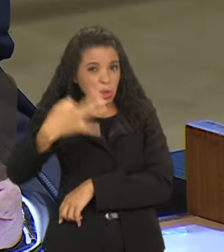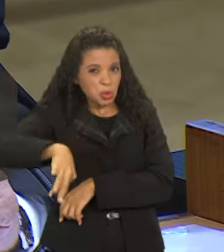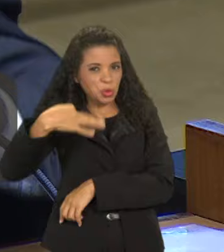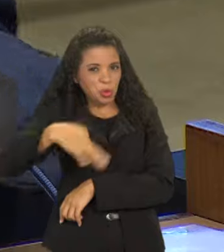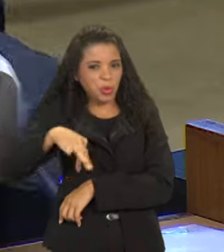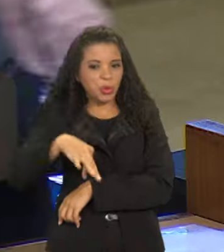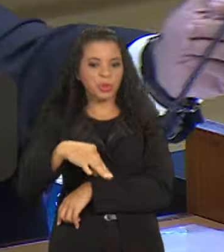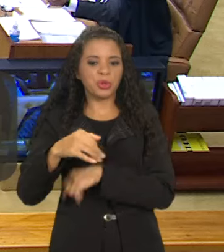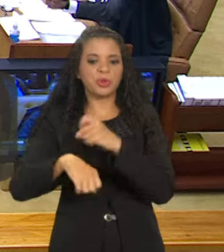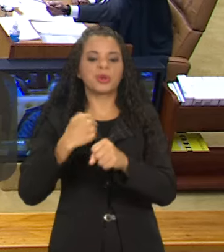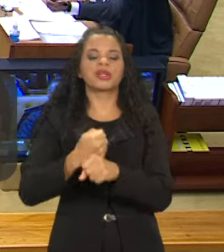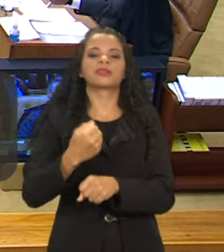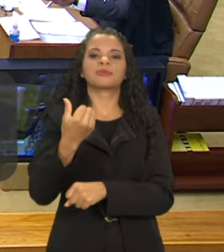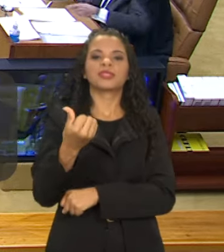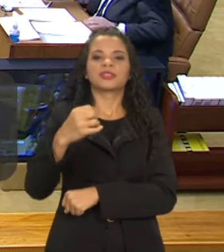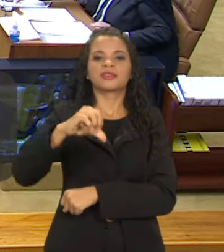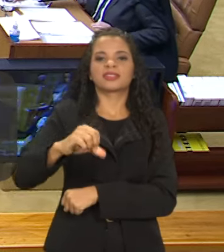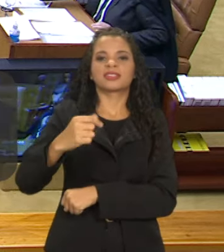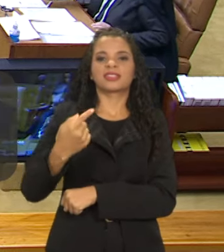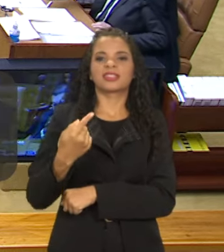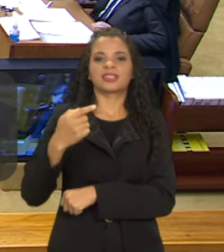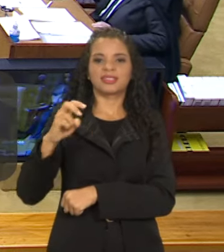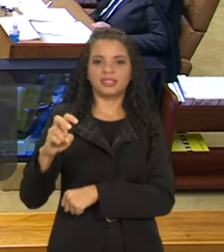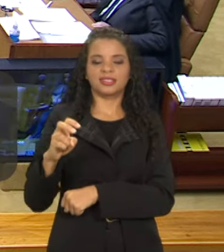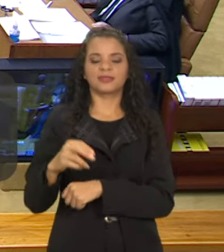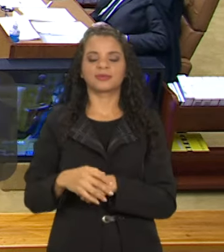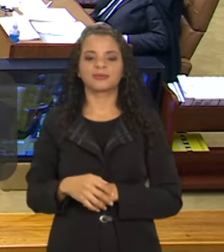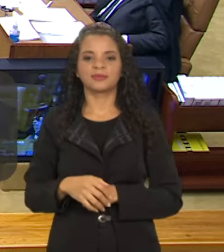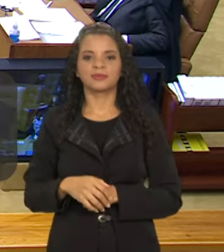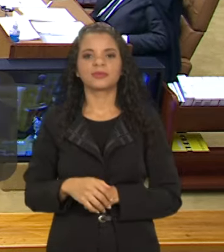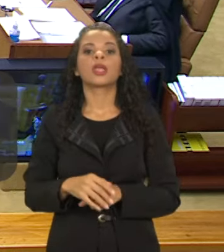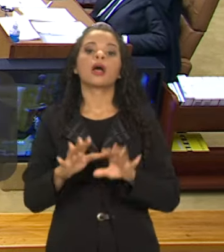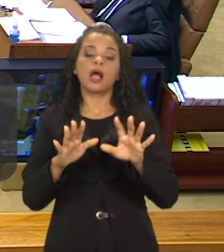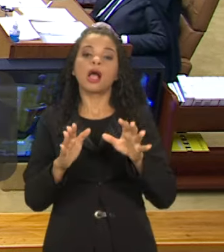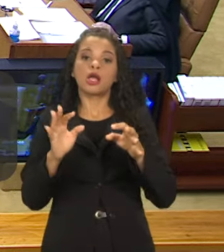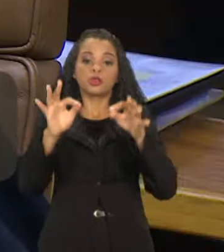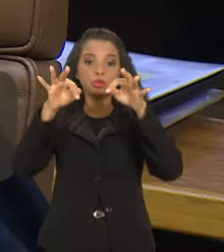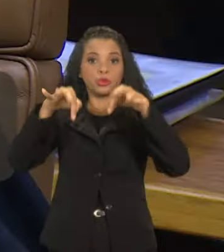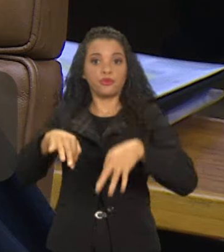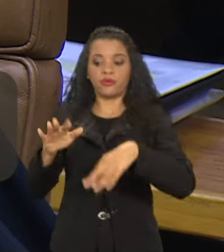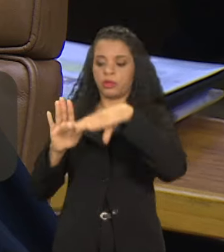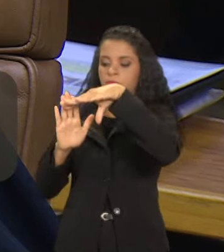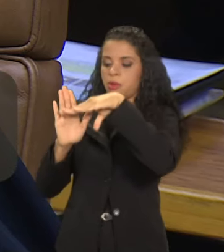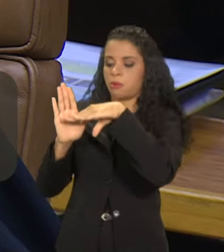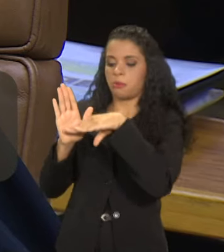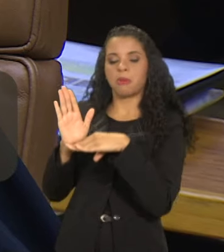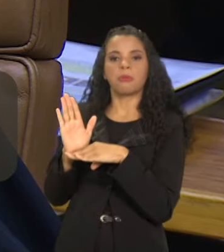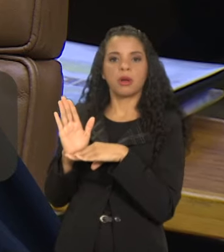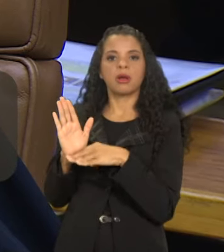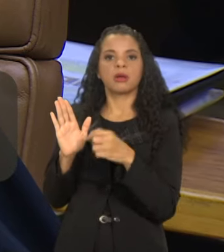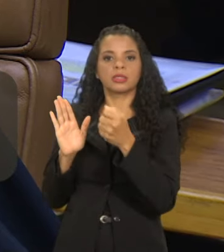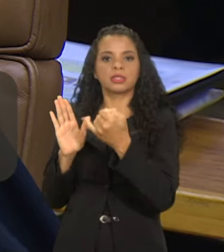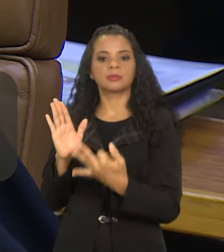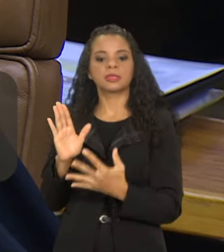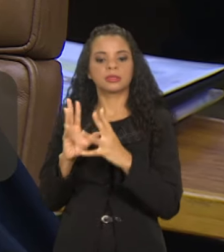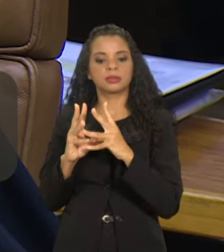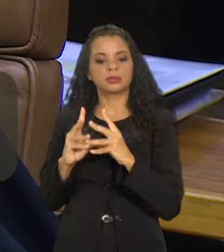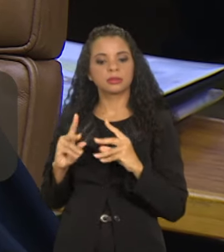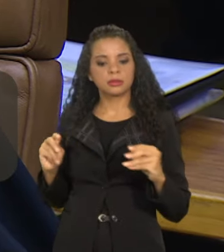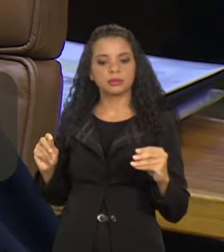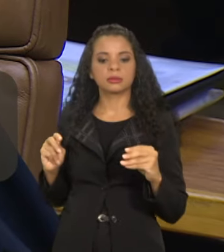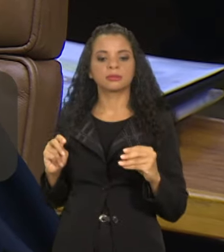1975-76. Ao final, na parte dispositiva, eu faço esse decotamento. Seria a extinção em relação à Covid-19, como já foi feita em diversas